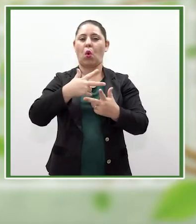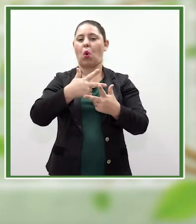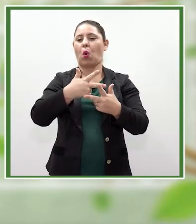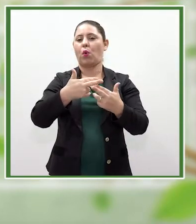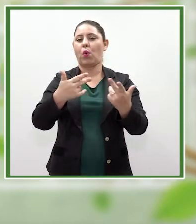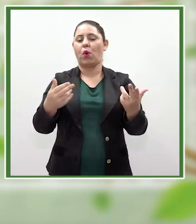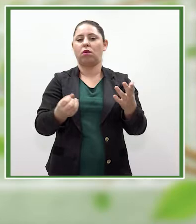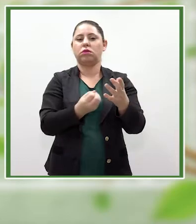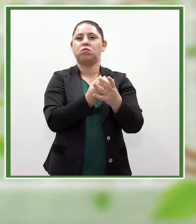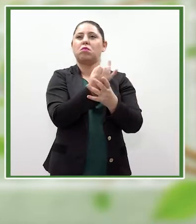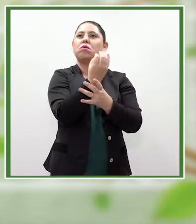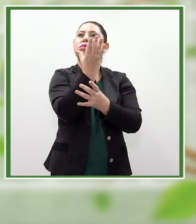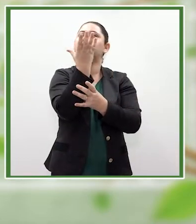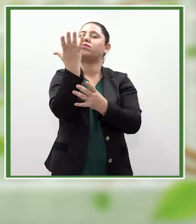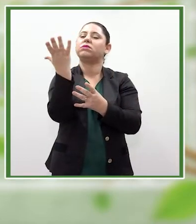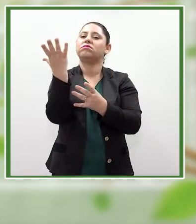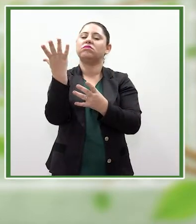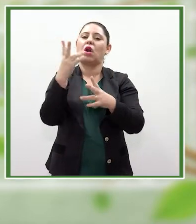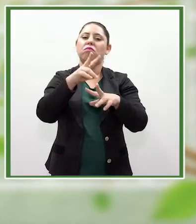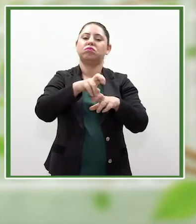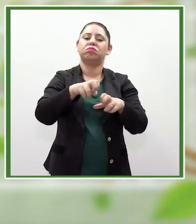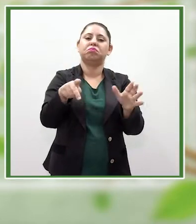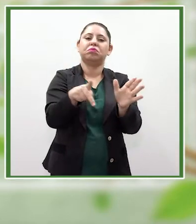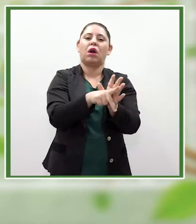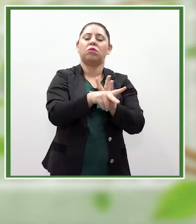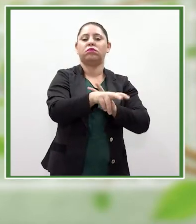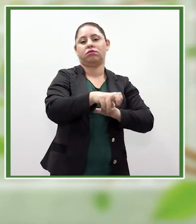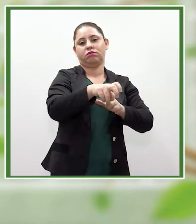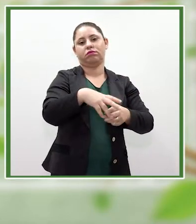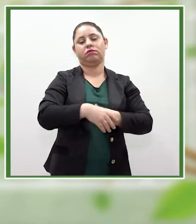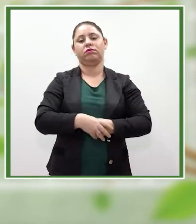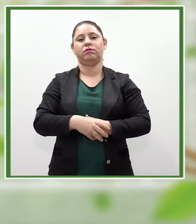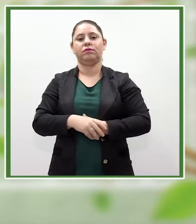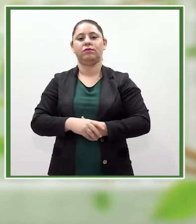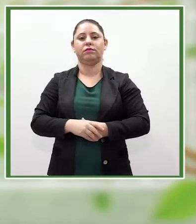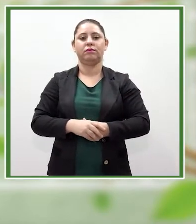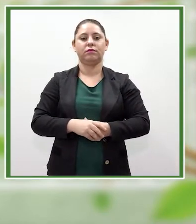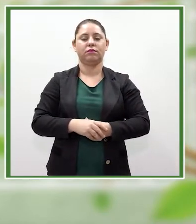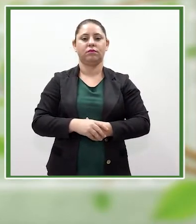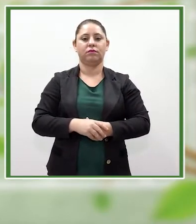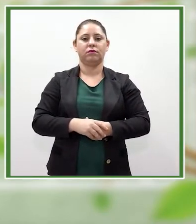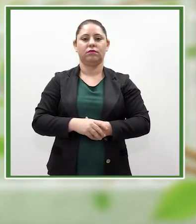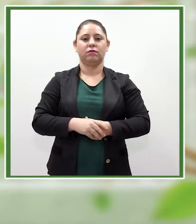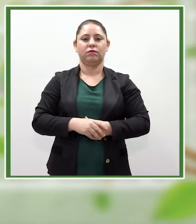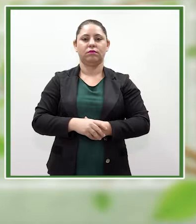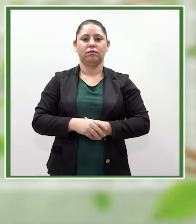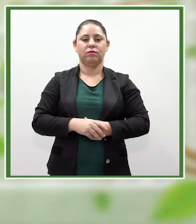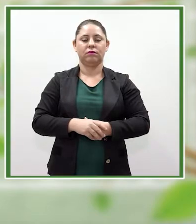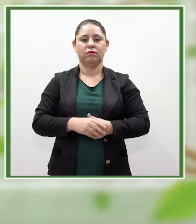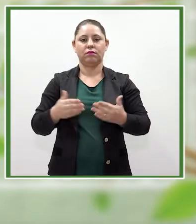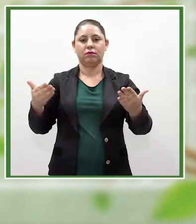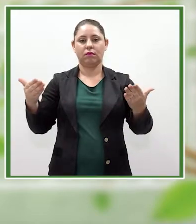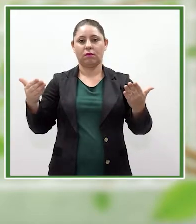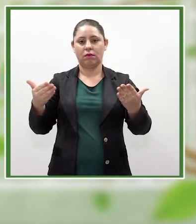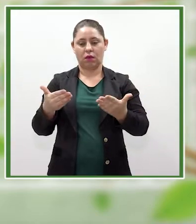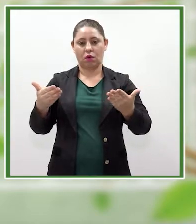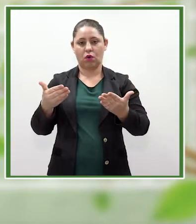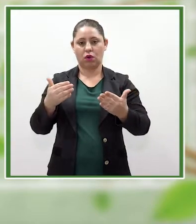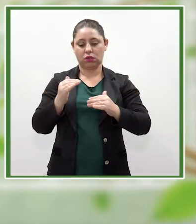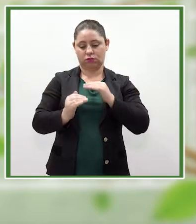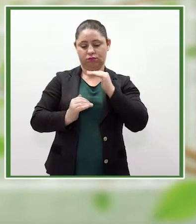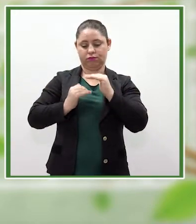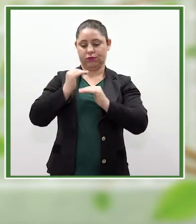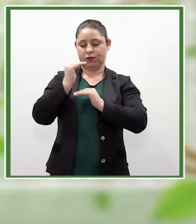sua pecuária. Então, vejam aqui, na lista, verde clara,